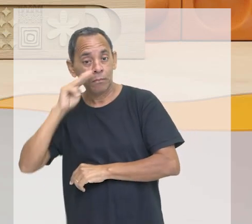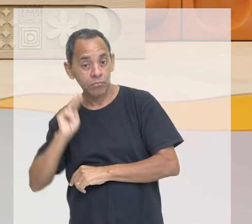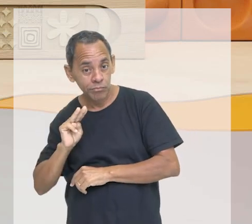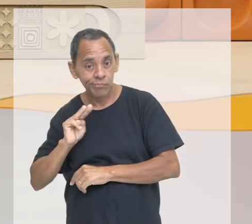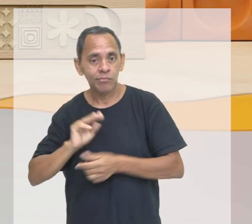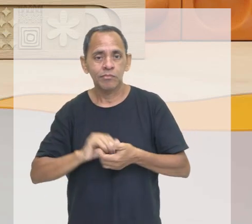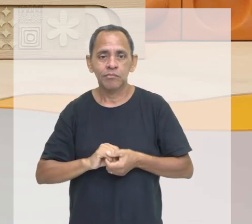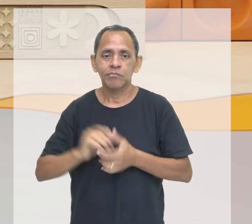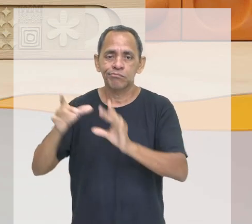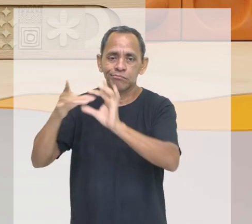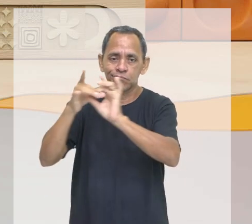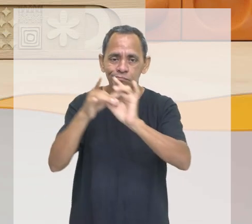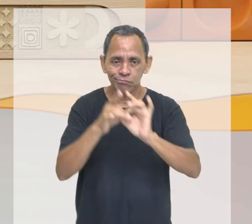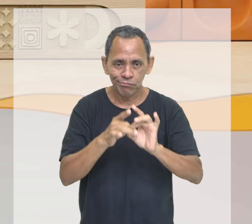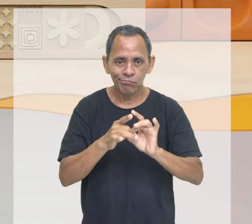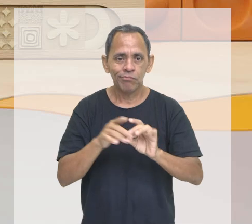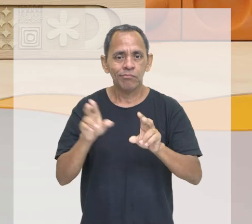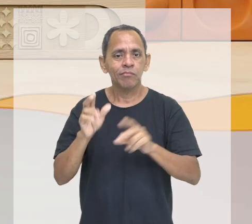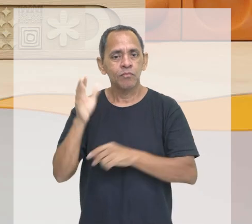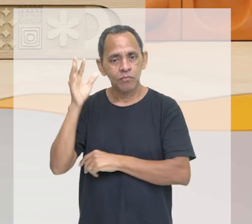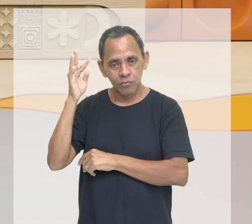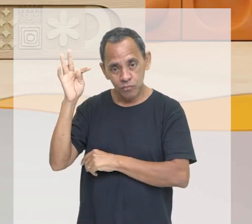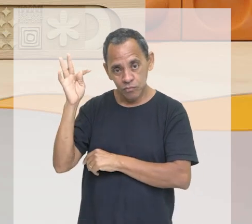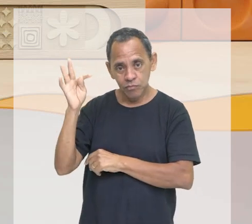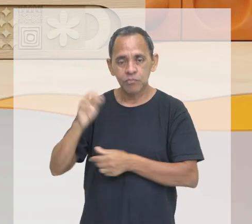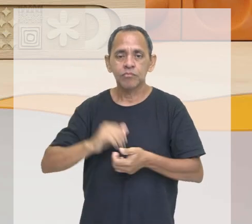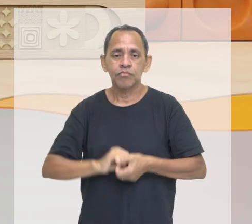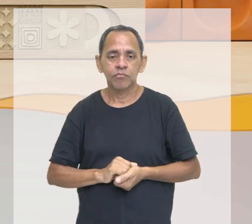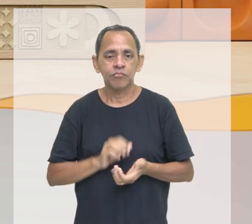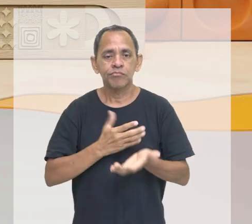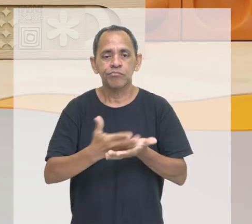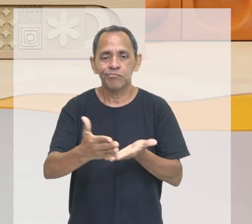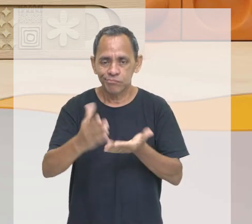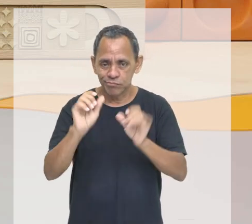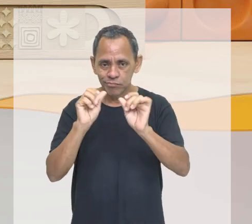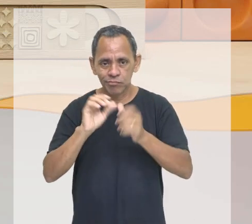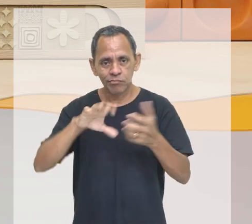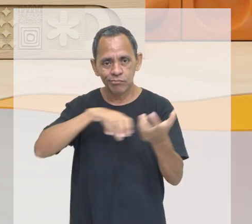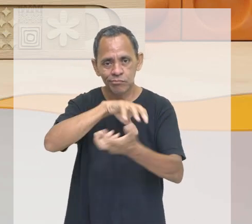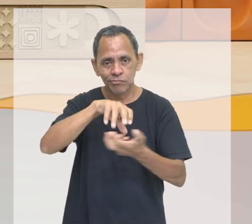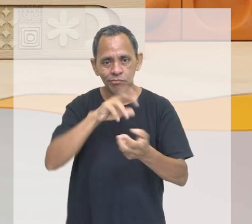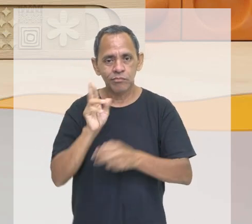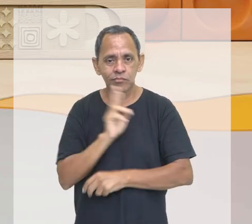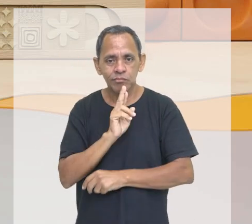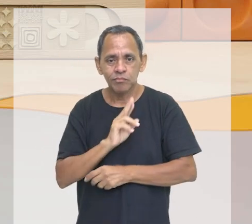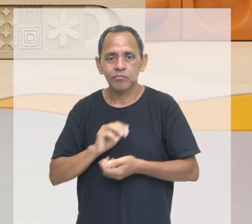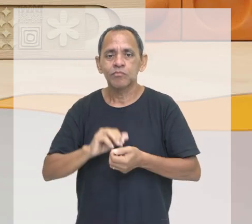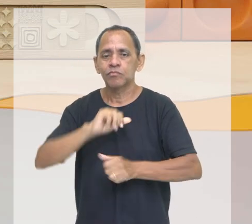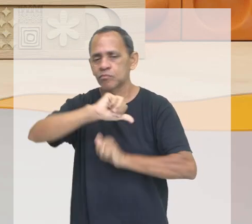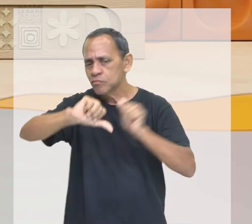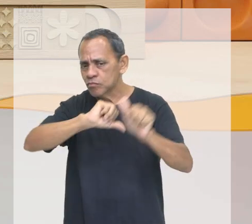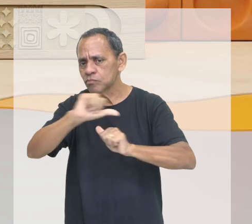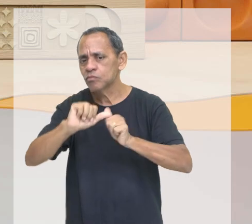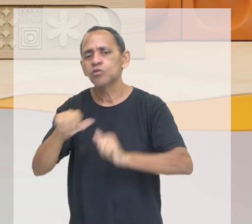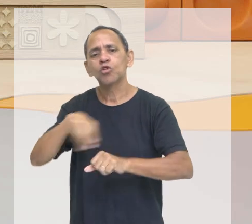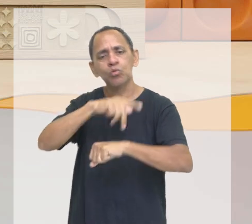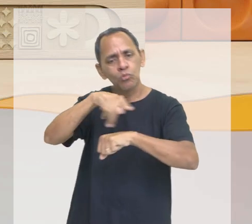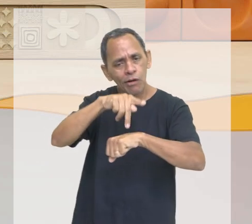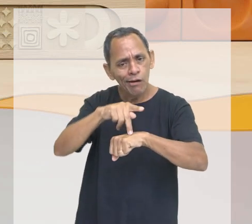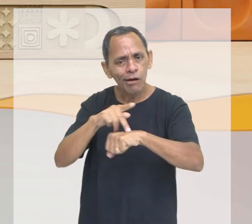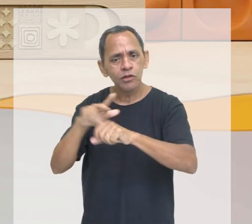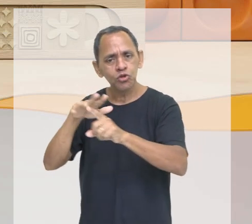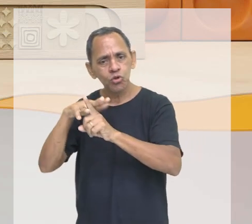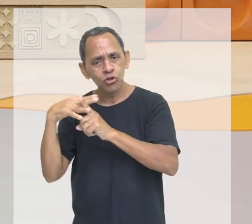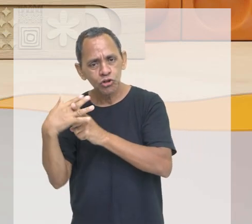às correntes de Karl Marx. Foi a partir da Revolução Russa que a Rússia se transformou em um país socialista, uma